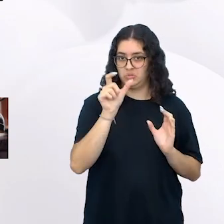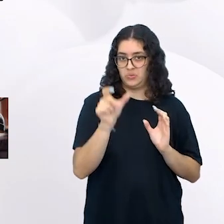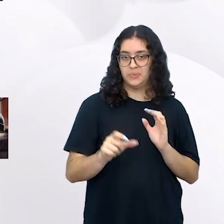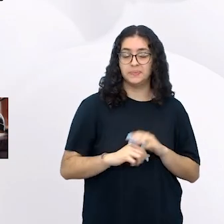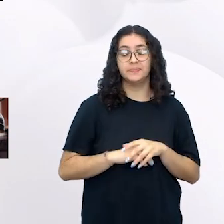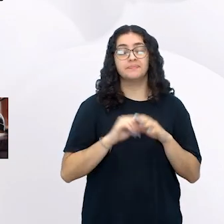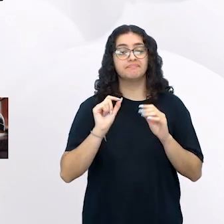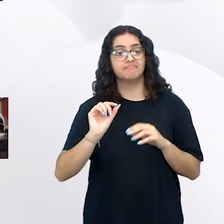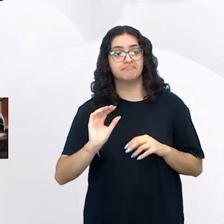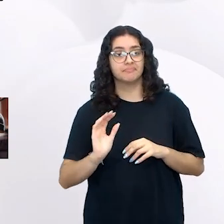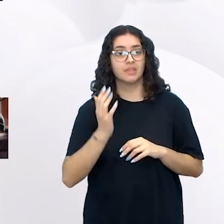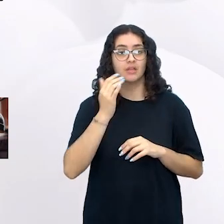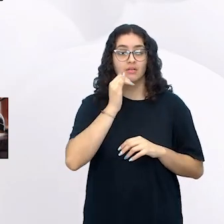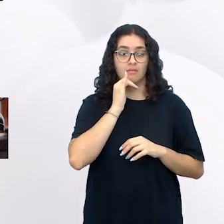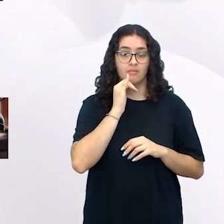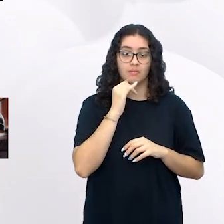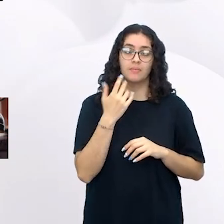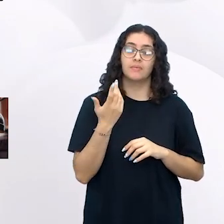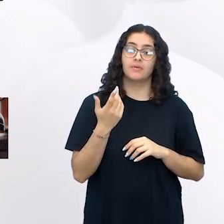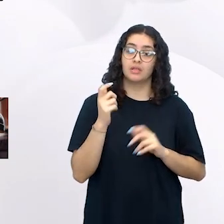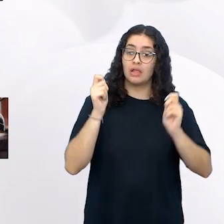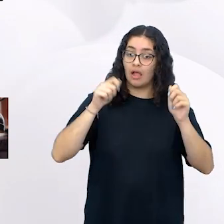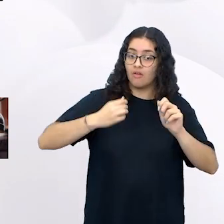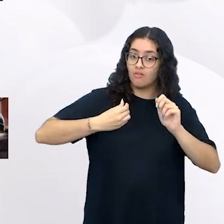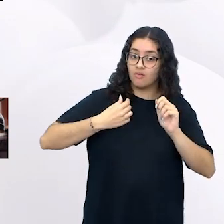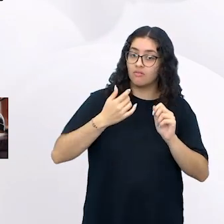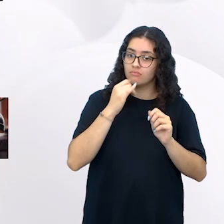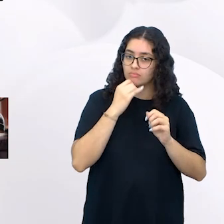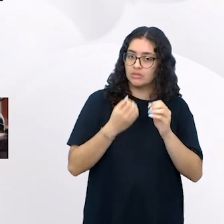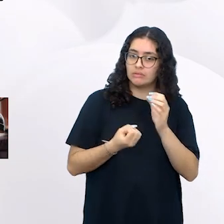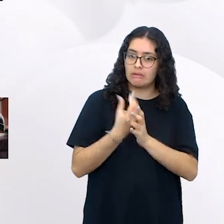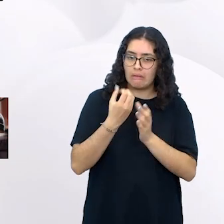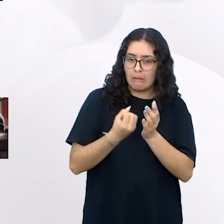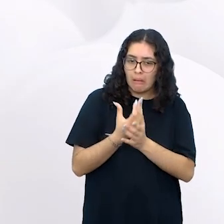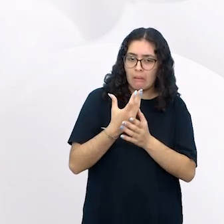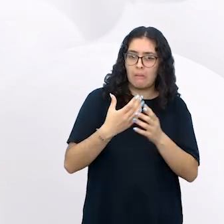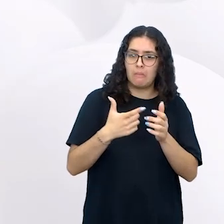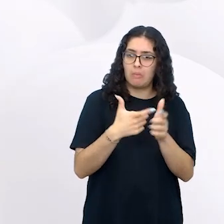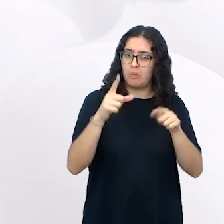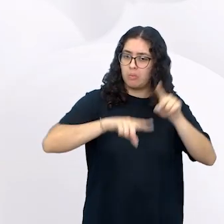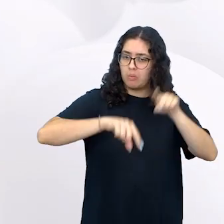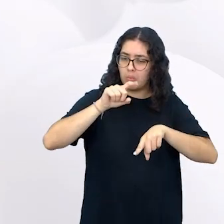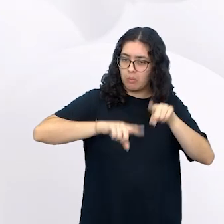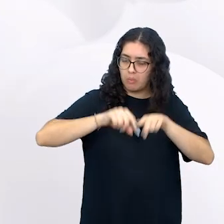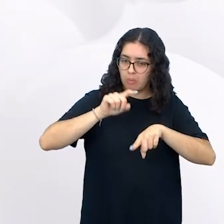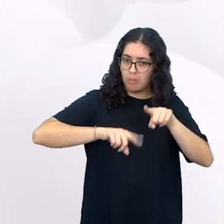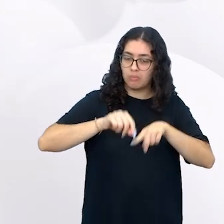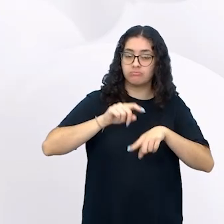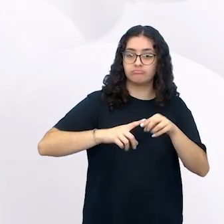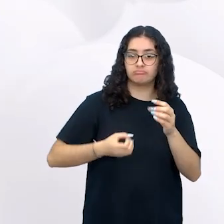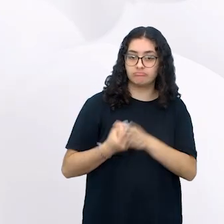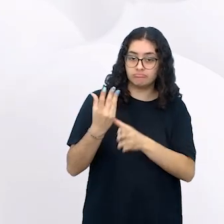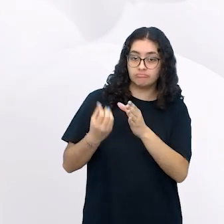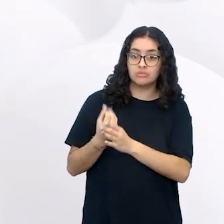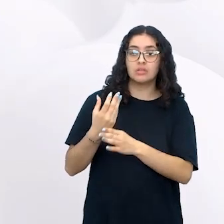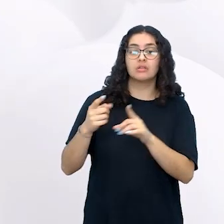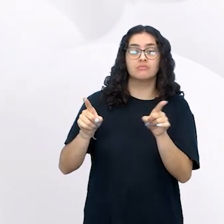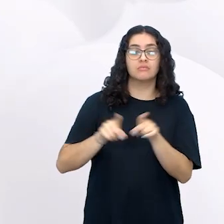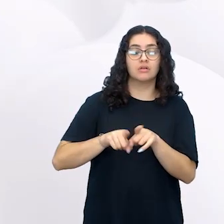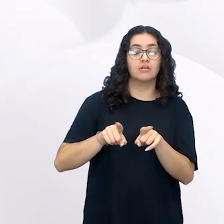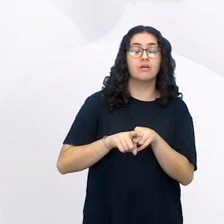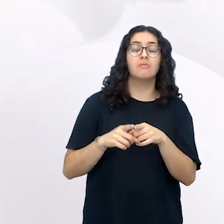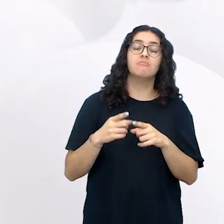acontece, né? Além da gente aumentar muito a nossa capacidade de produção, a nossa demanda por produtos, a gente praticamente dobrou